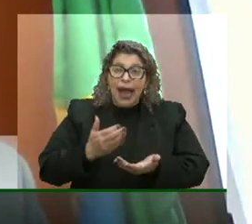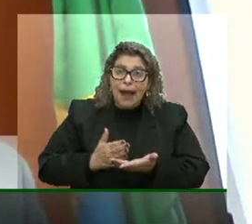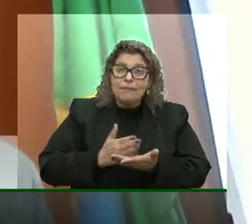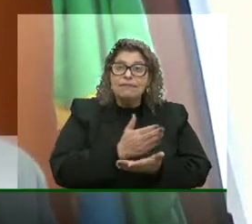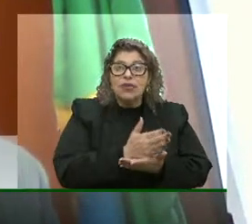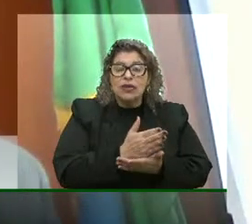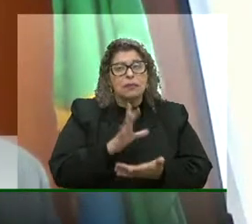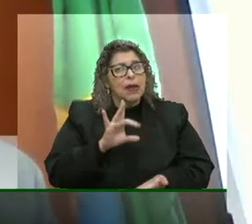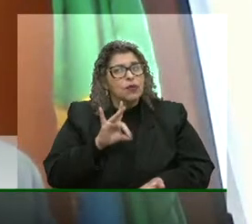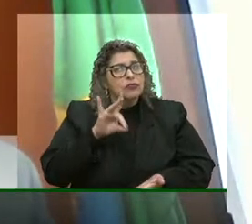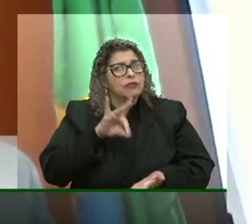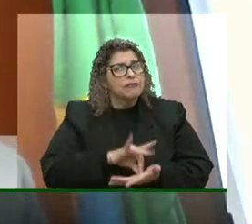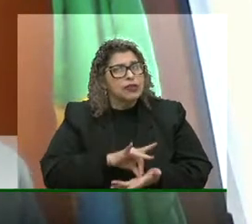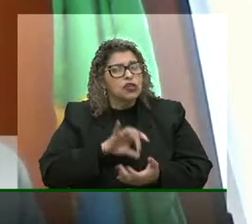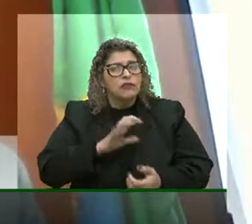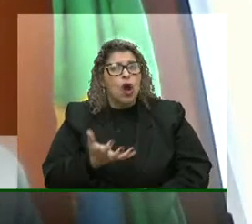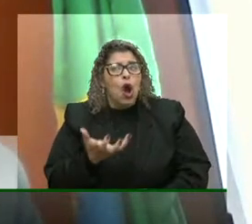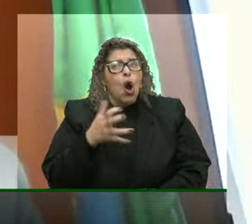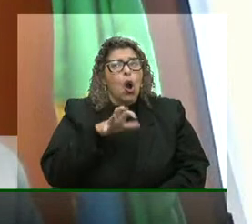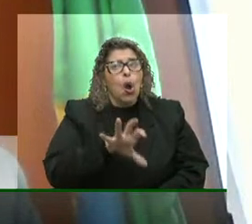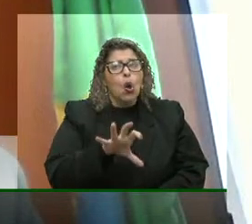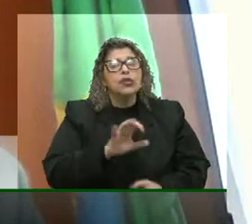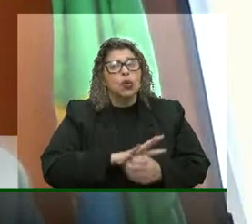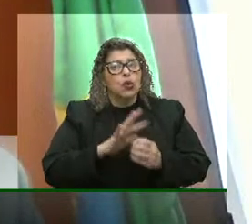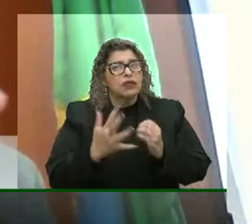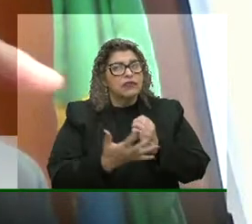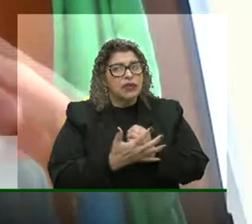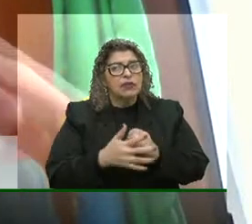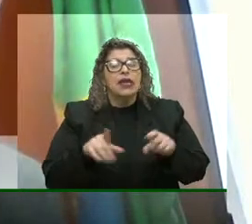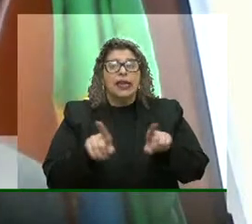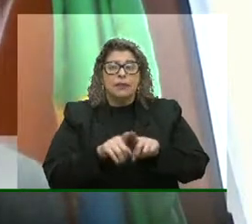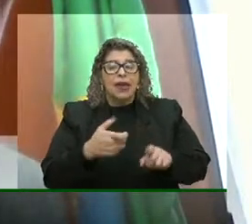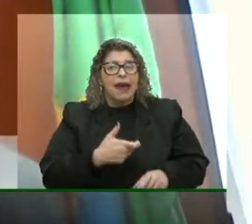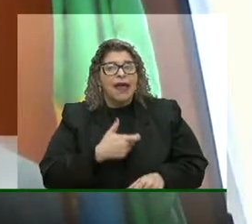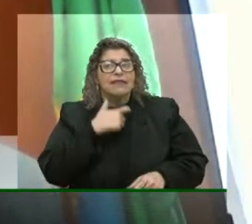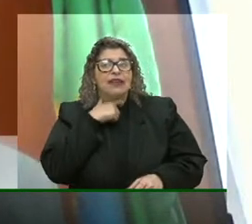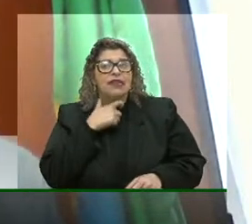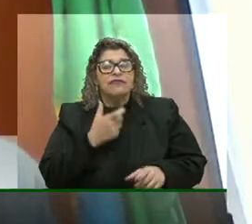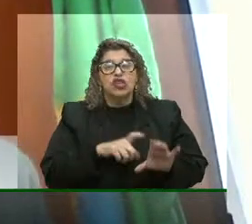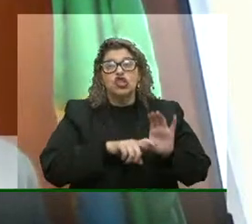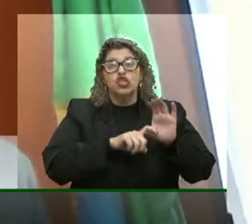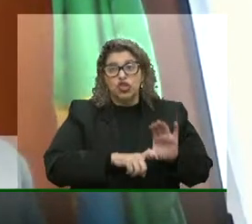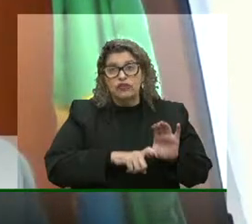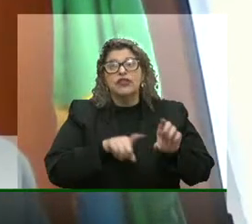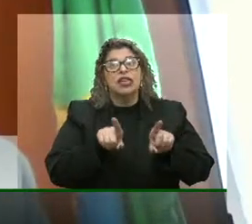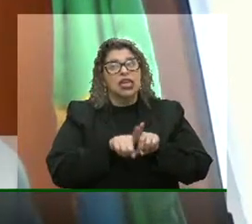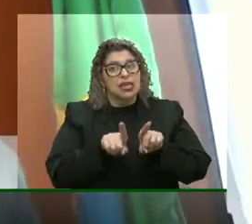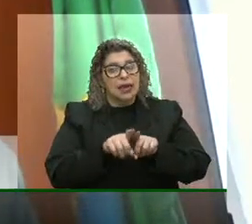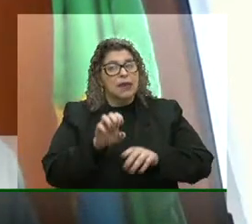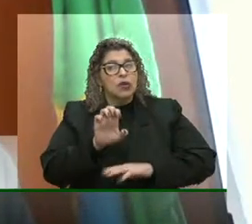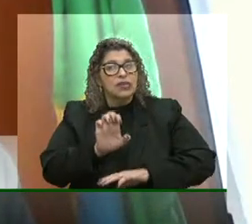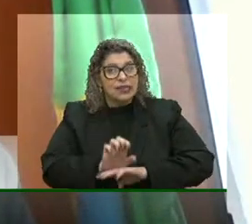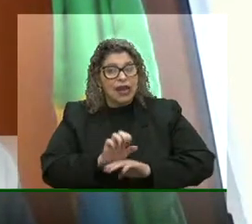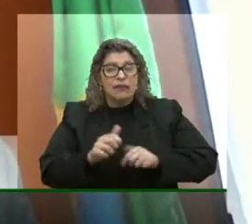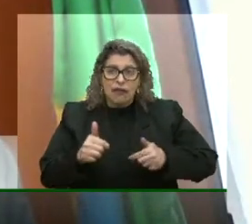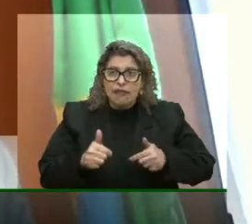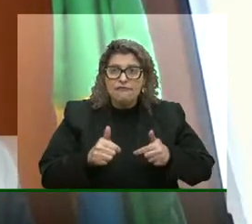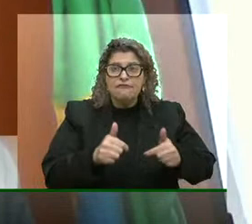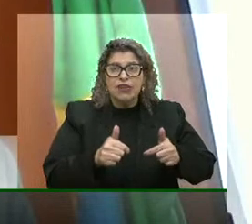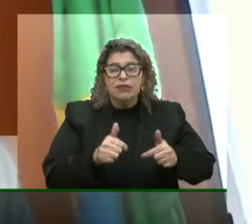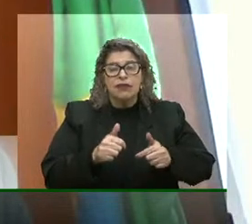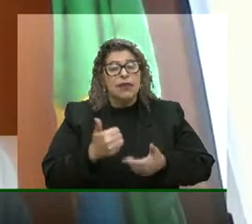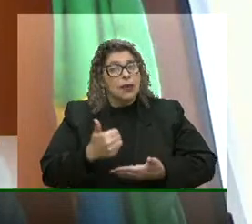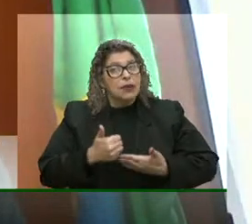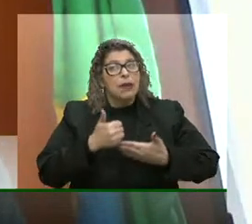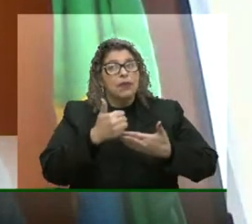enfrentamento efetivo, não só ao coronavírus, mas também à grave crise econômica que o nosso Estado enfrenta e também, claro, para